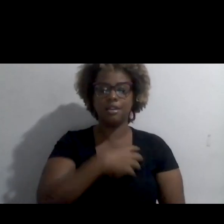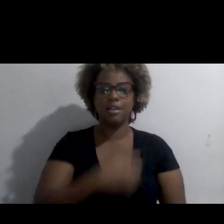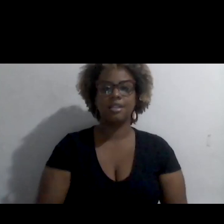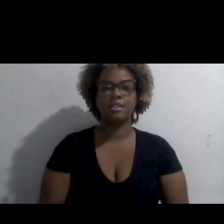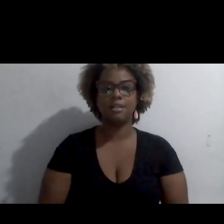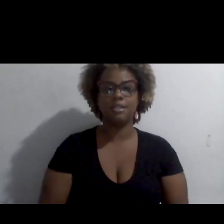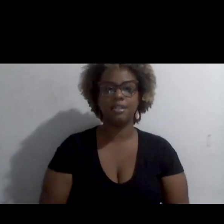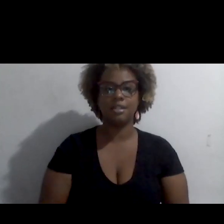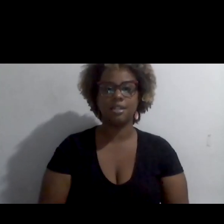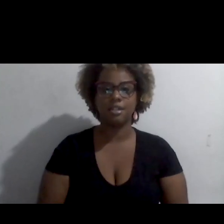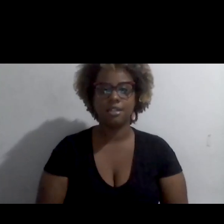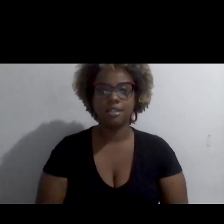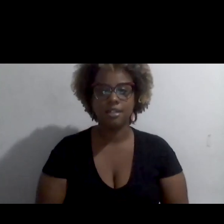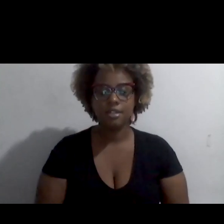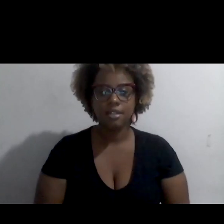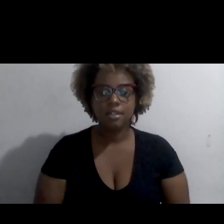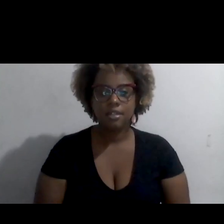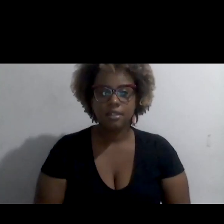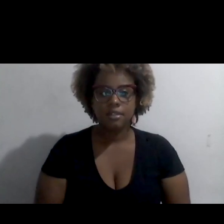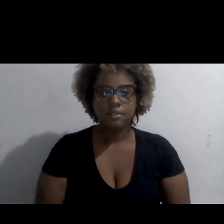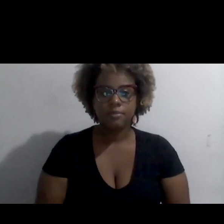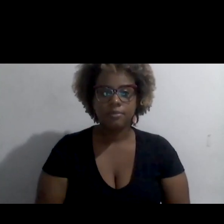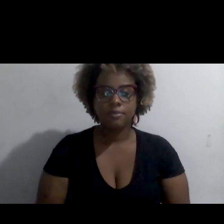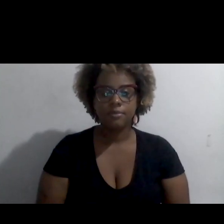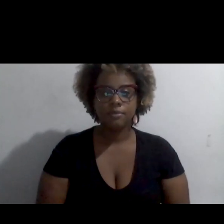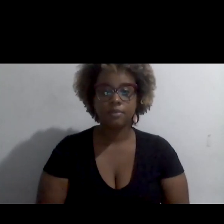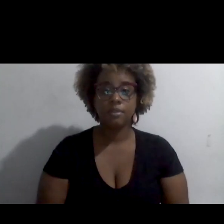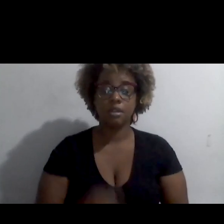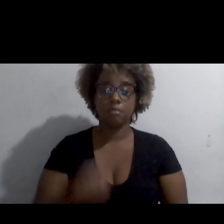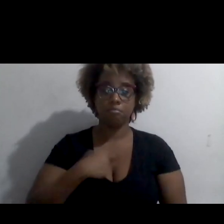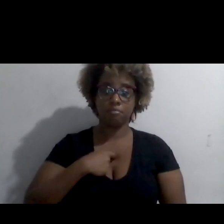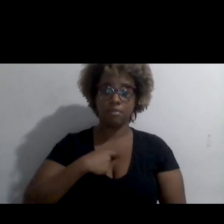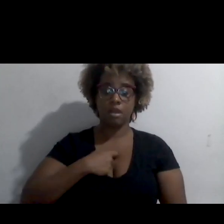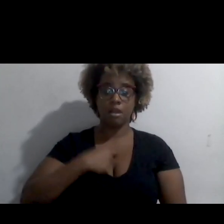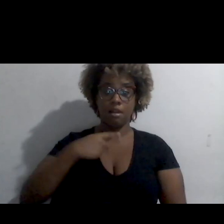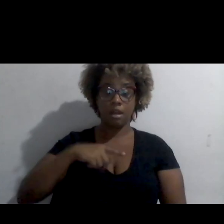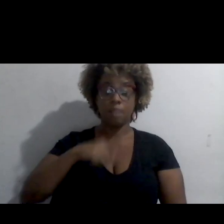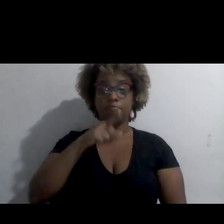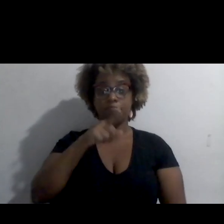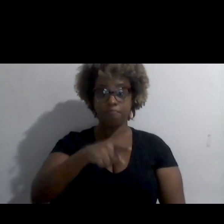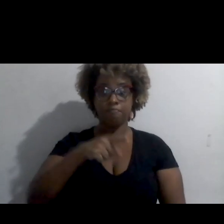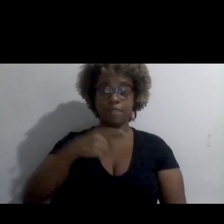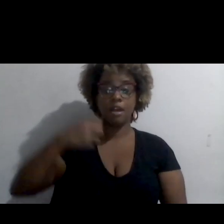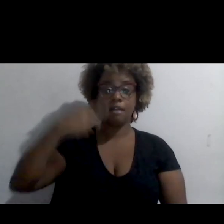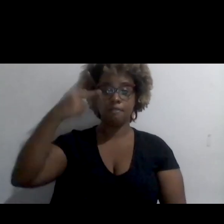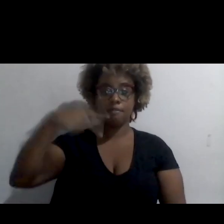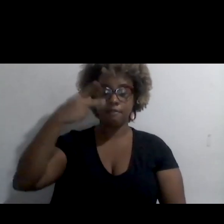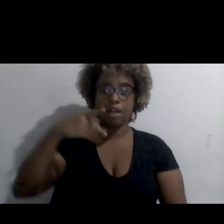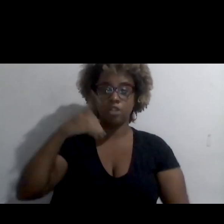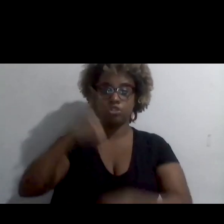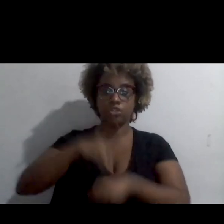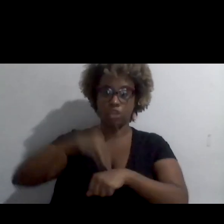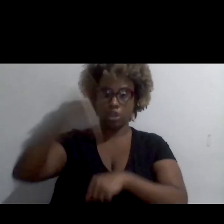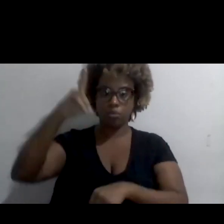grupo de editais calendarizados, então a fala da diretora artística Cristina Castro me contemplou,